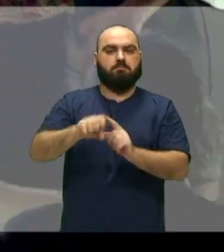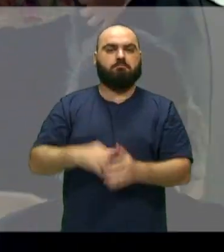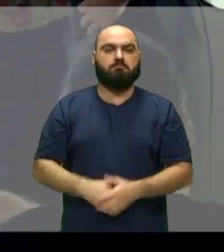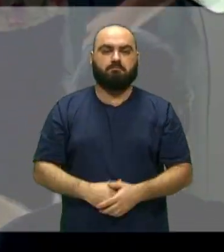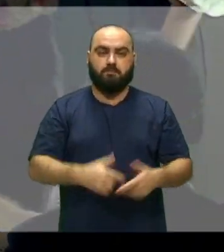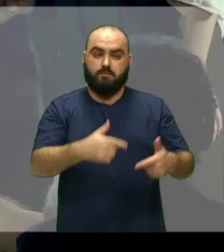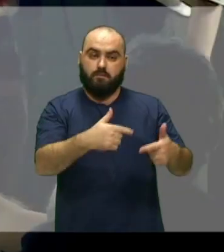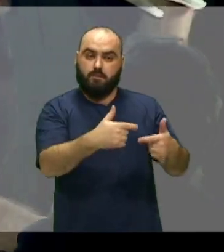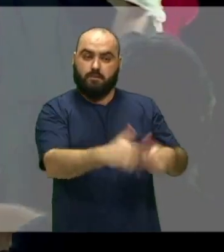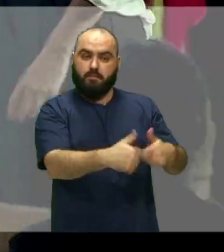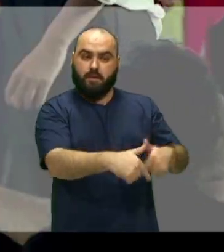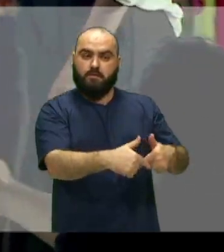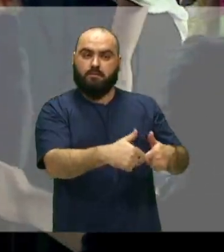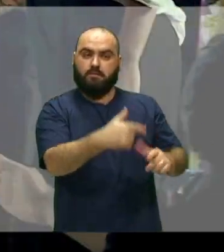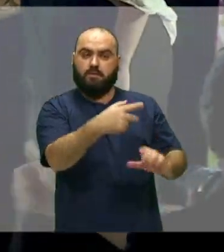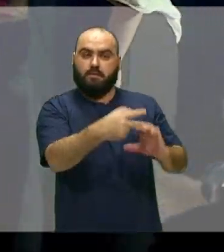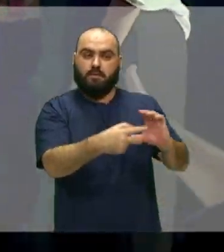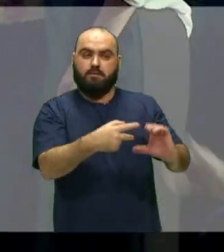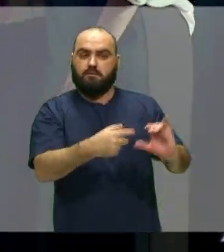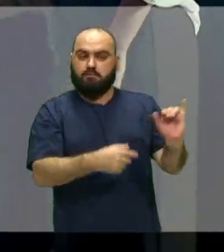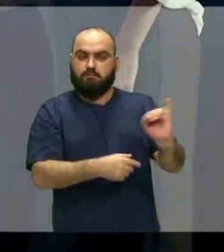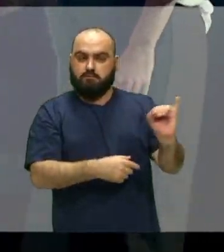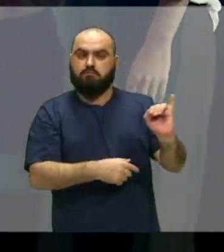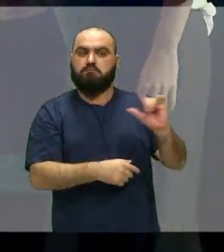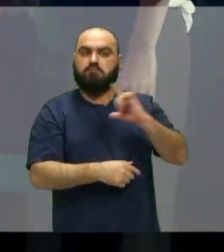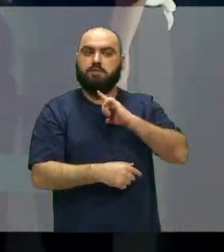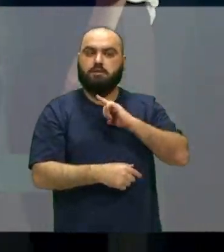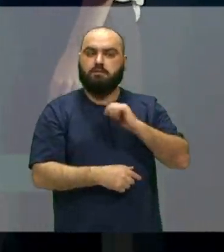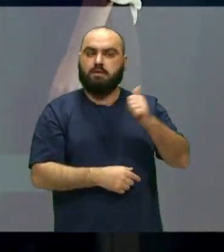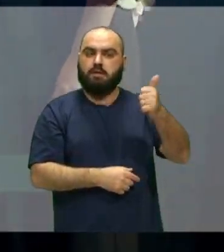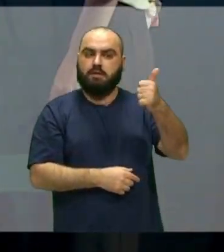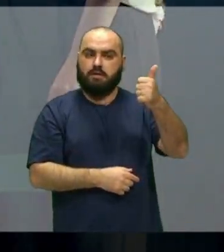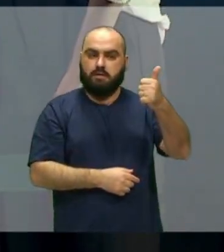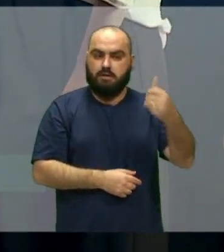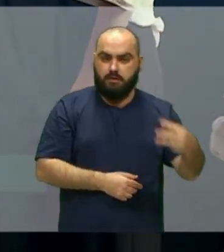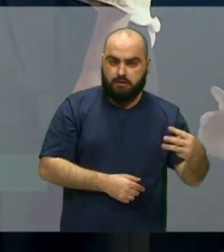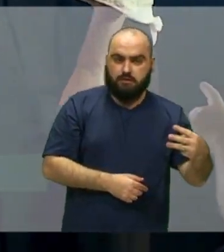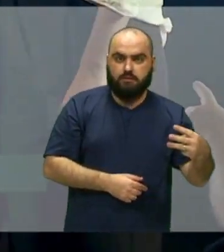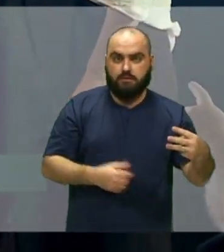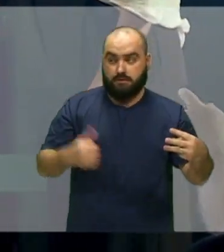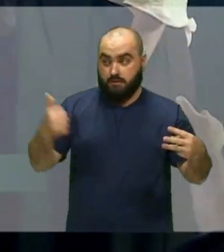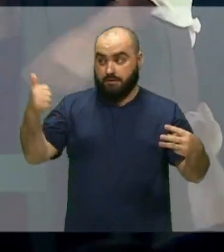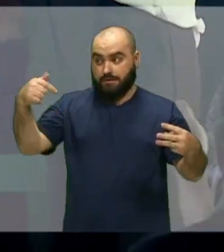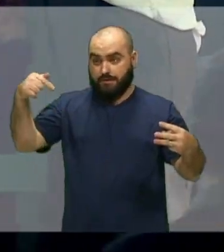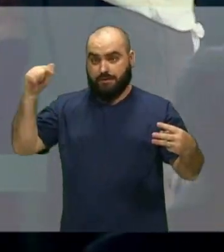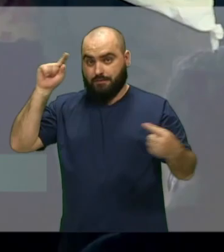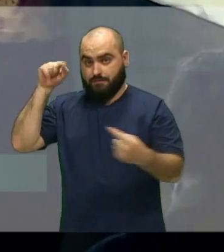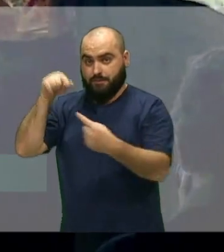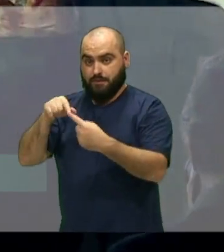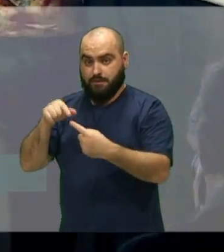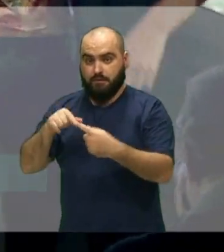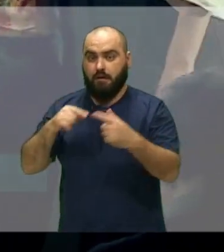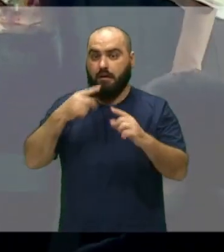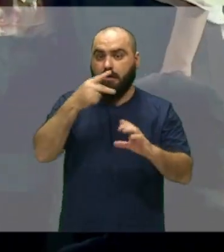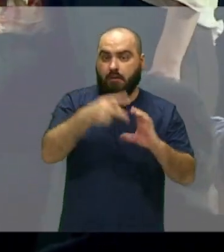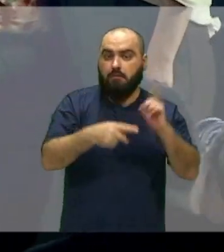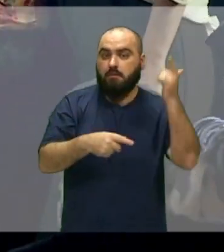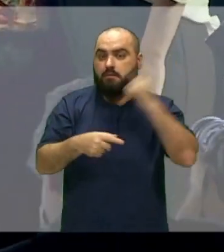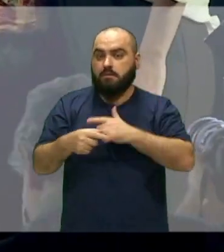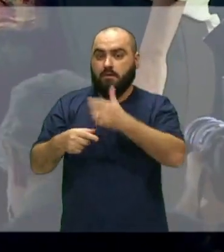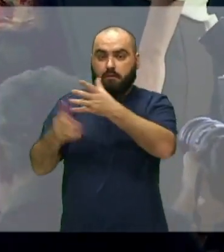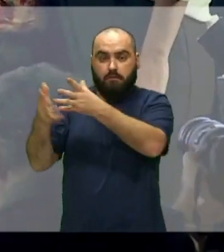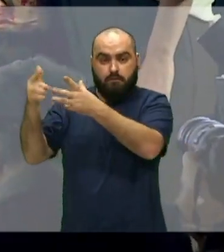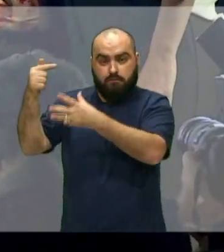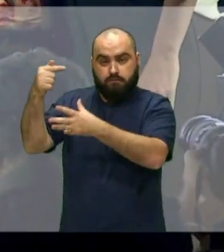Poder Legislativo alcançou 13 dos 17 objetivos do desenvolvimento sustentável